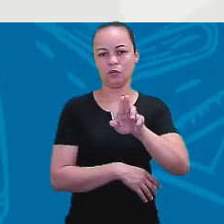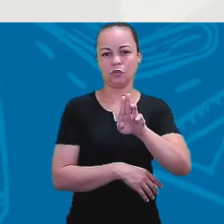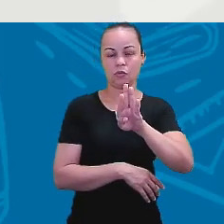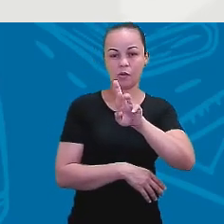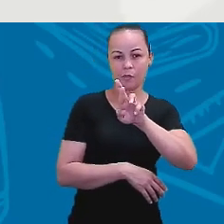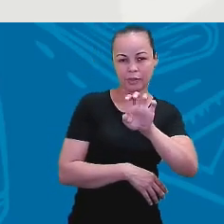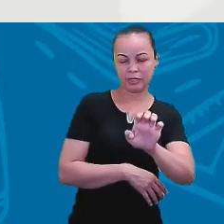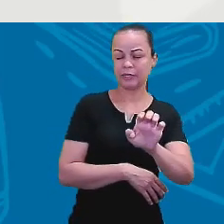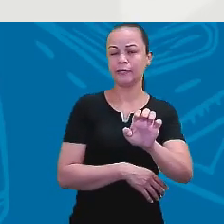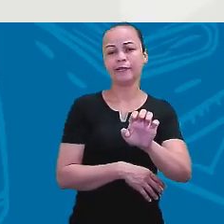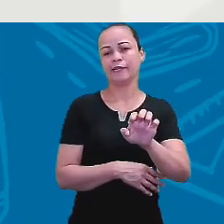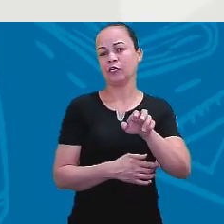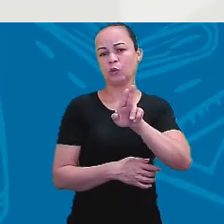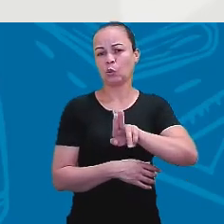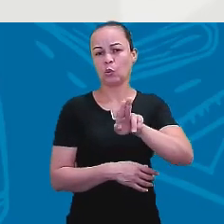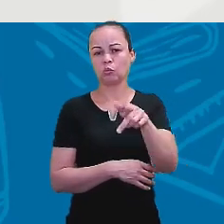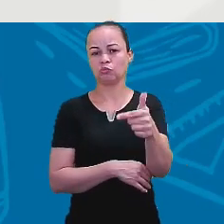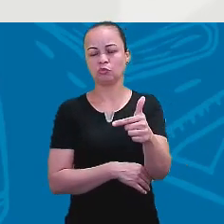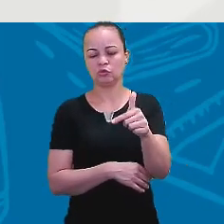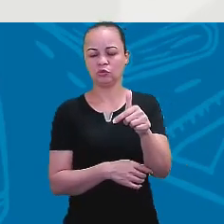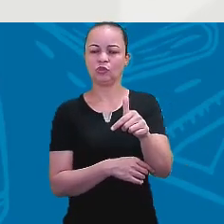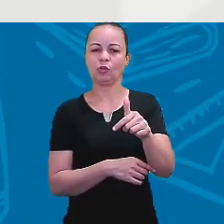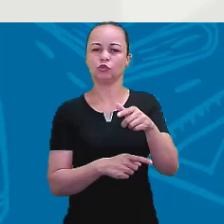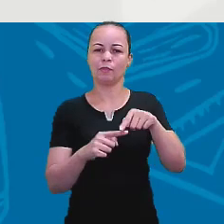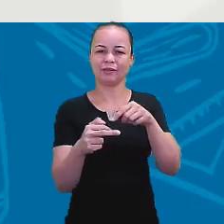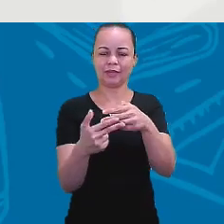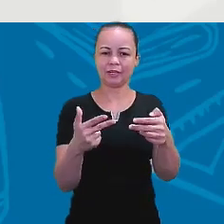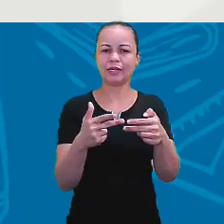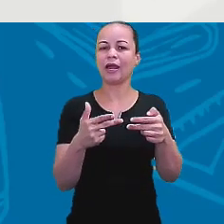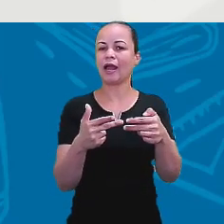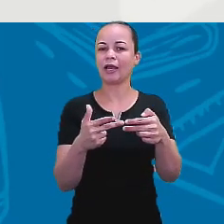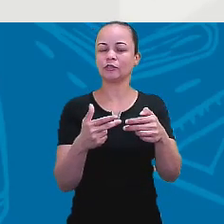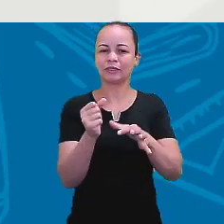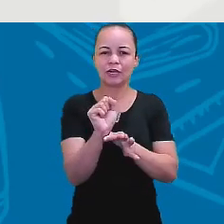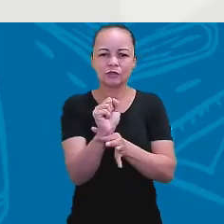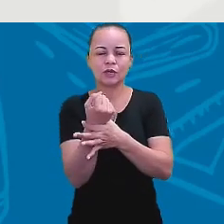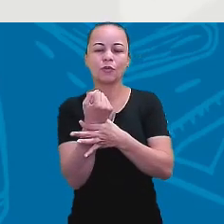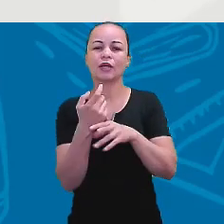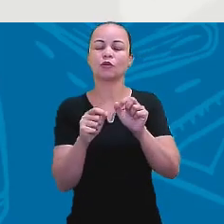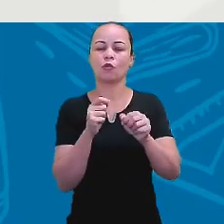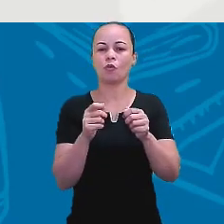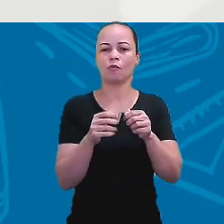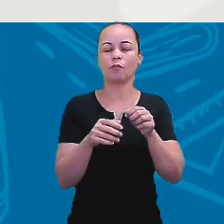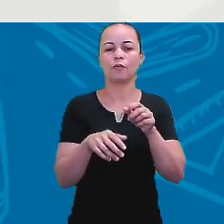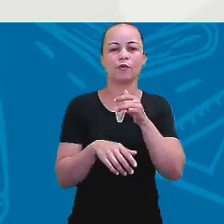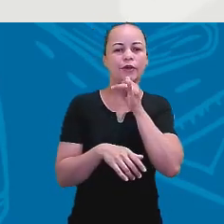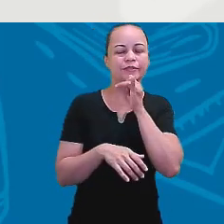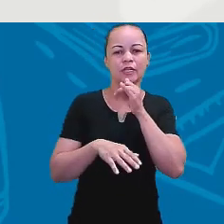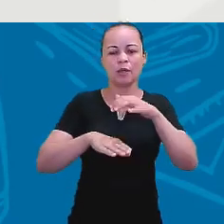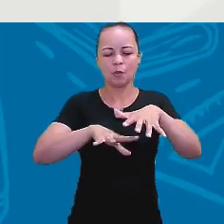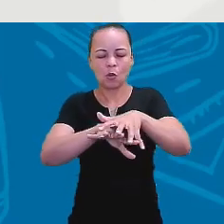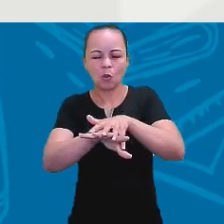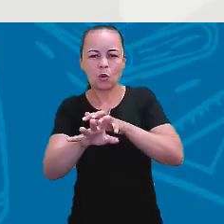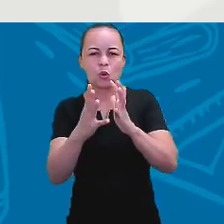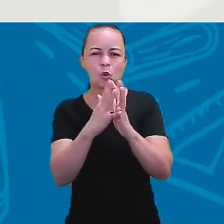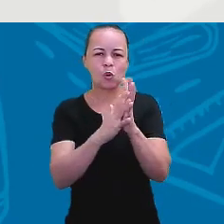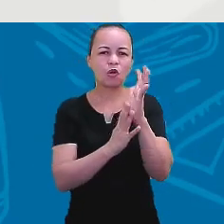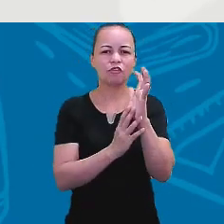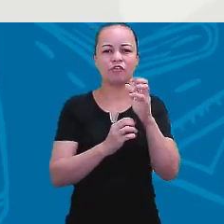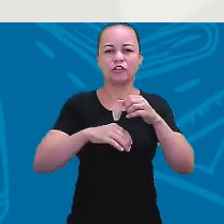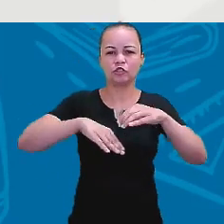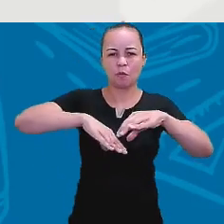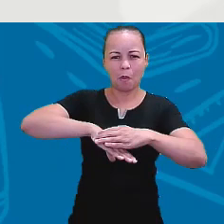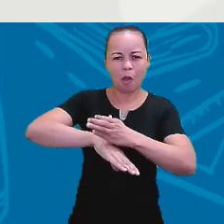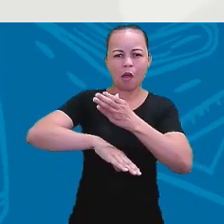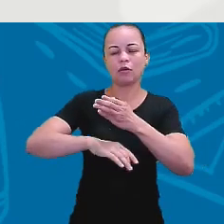os materiais, os equipamentos de segurança apropriados, como luvas, botas, tá certo? Sujeitas ali a todo